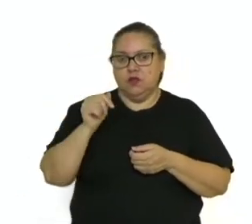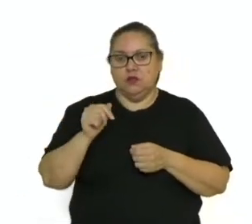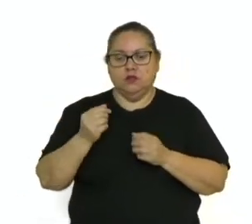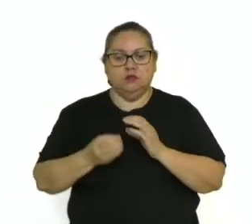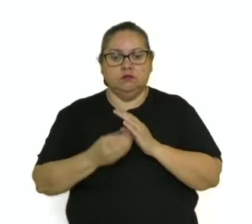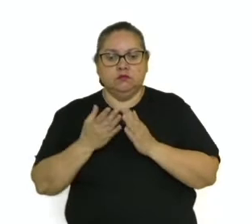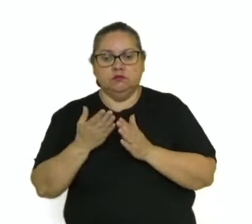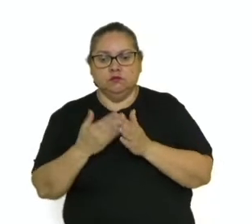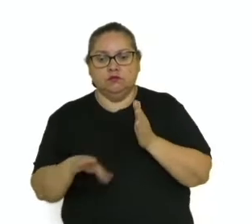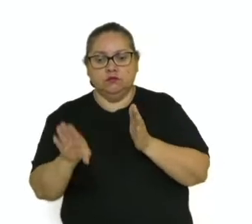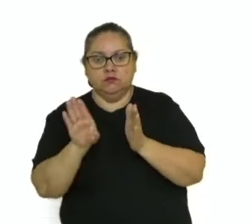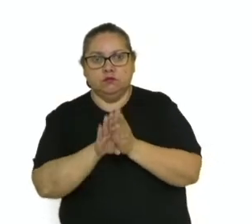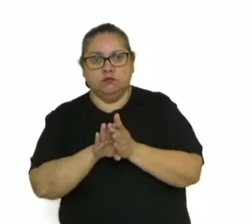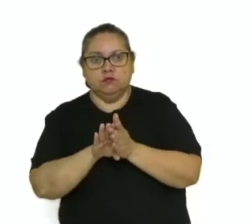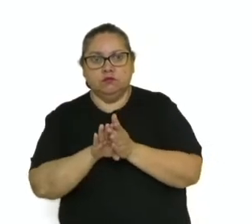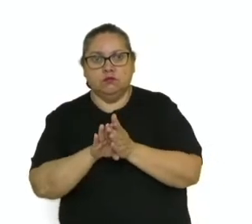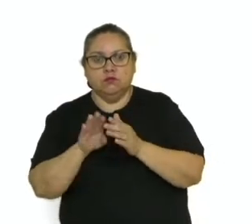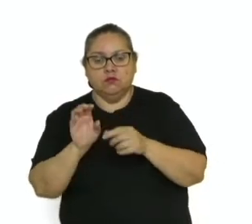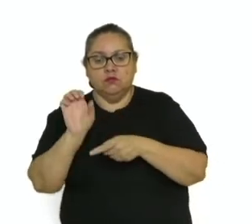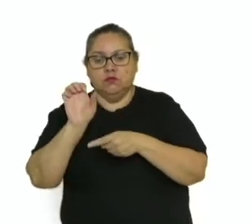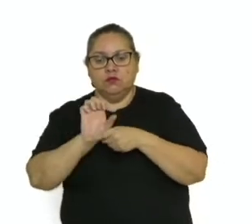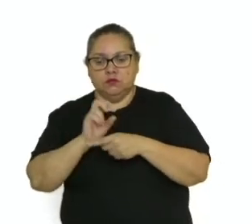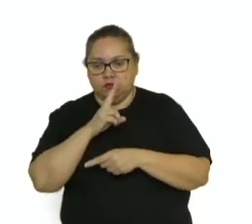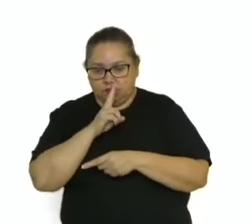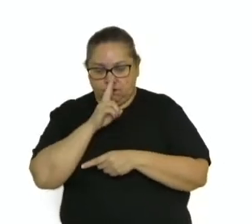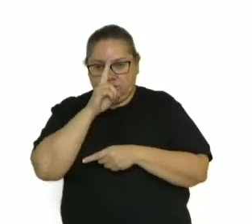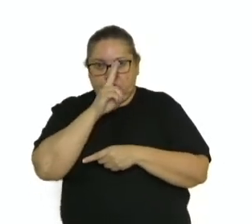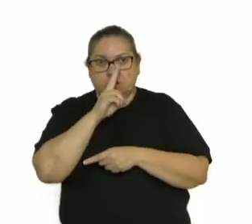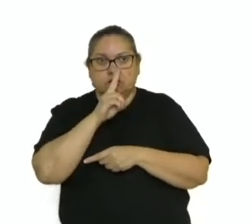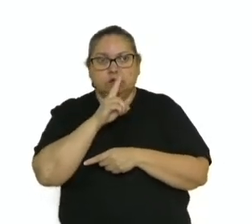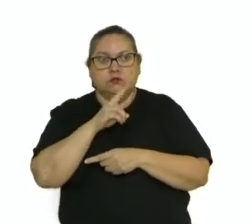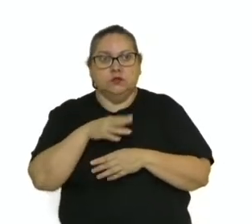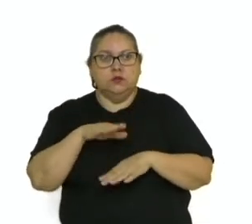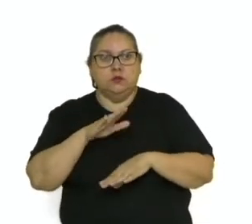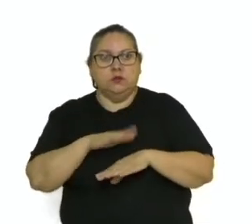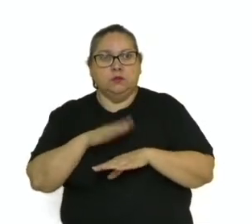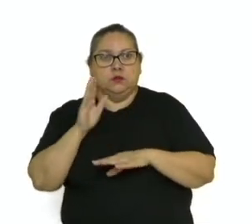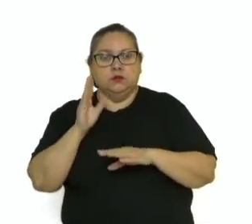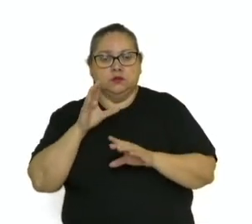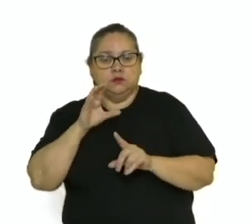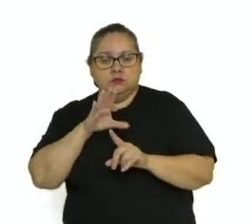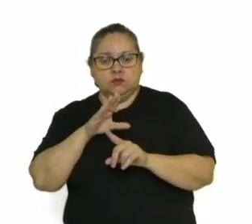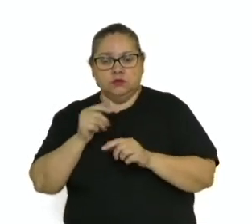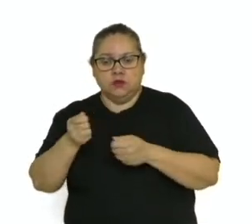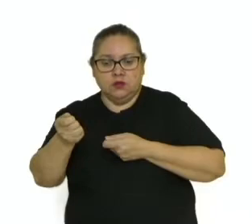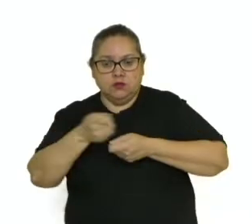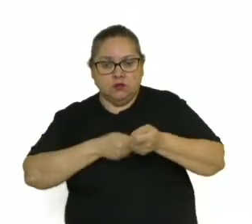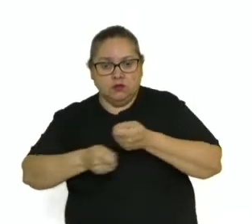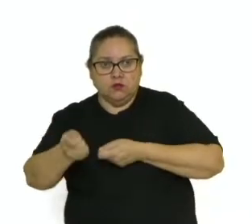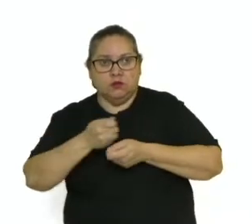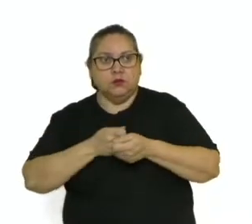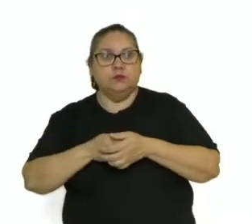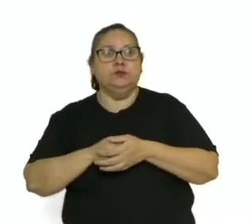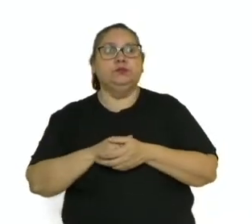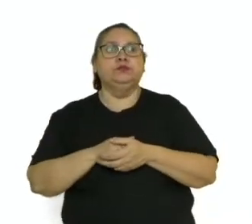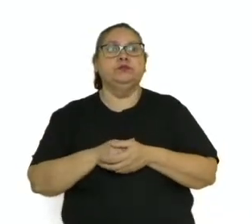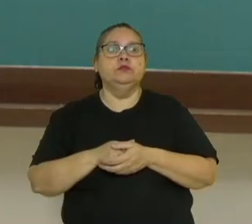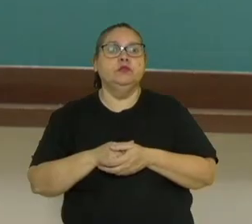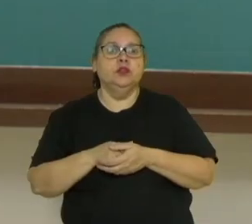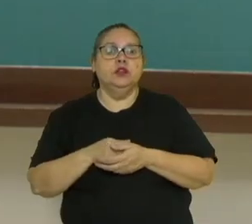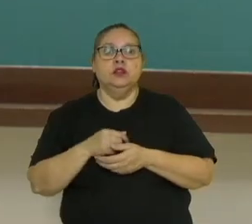preconizava o retorno do chamado Estado forte, isso é, com a máxima intervenção à economia.